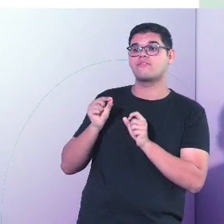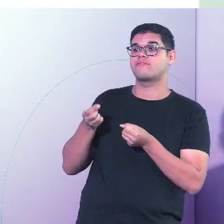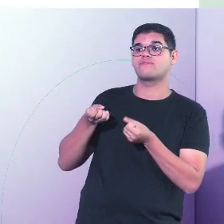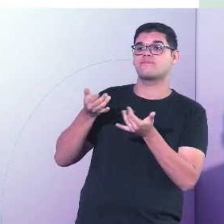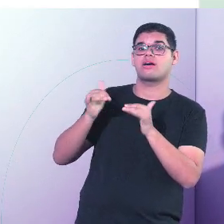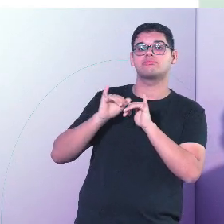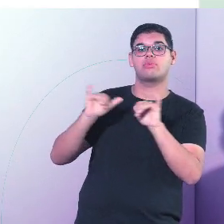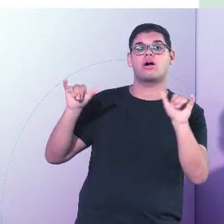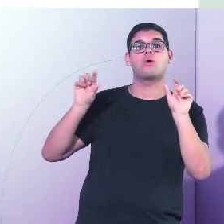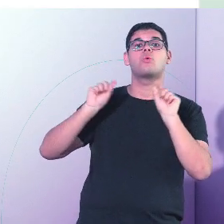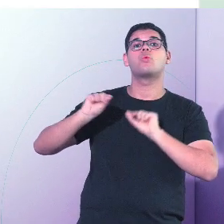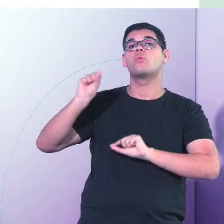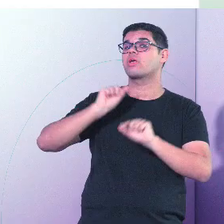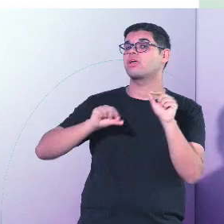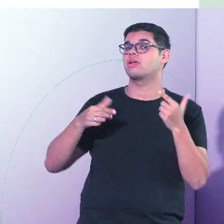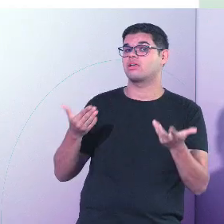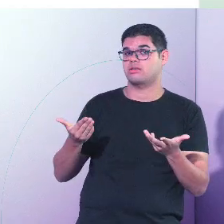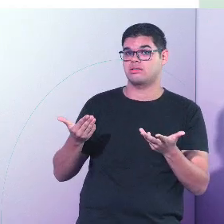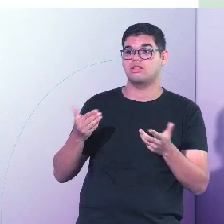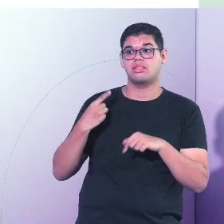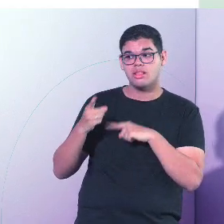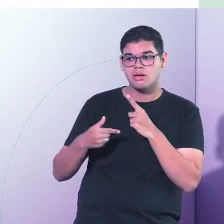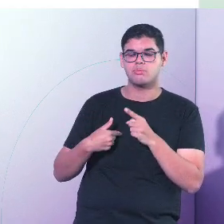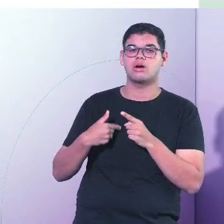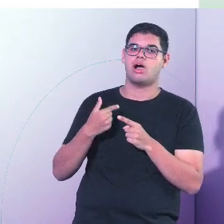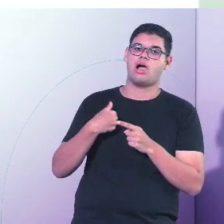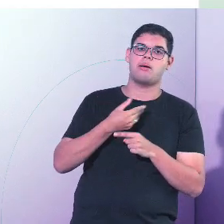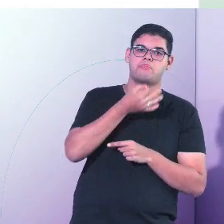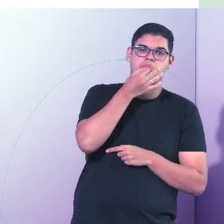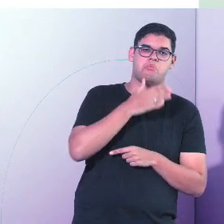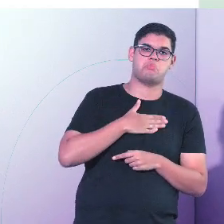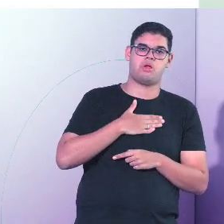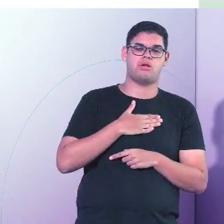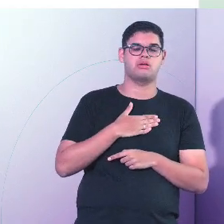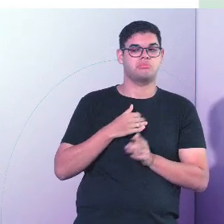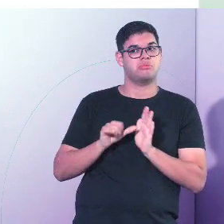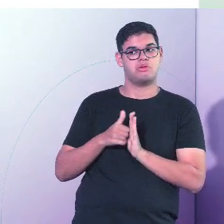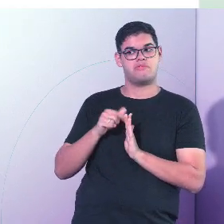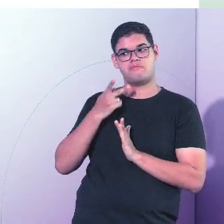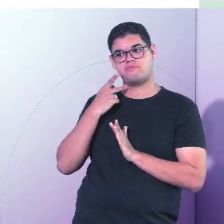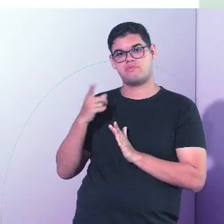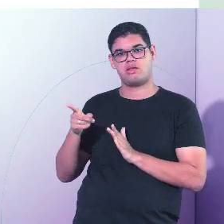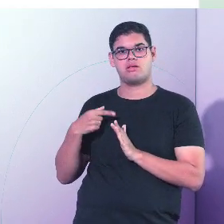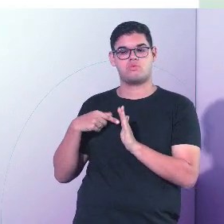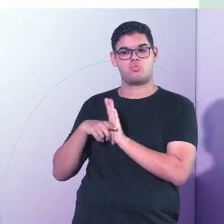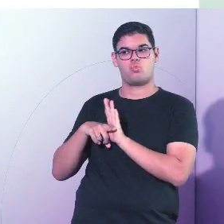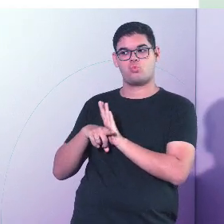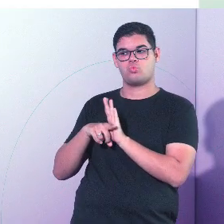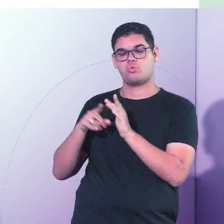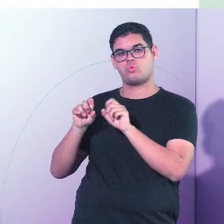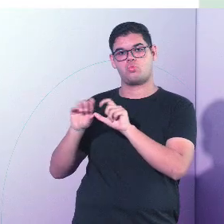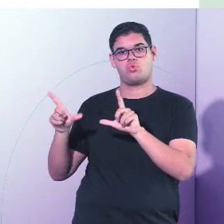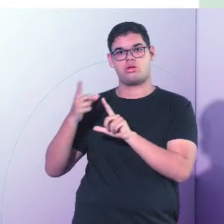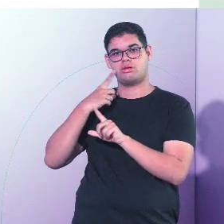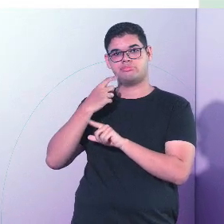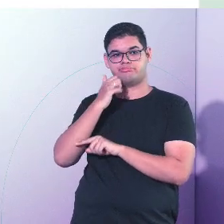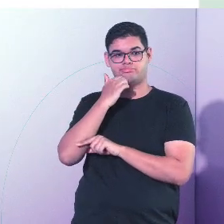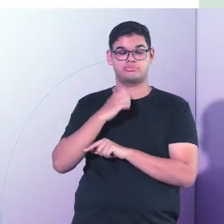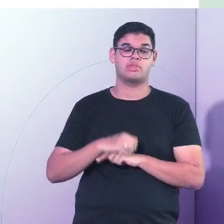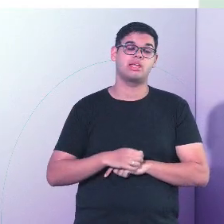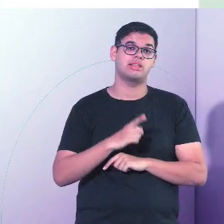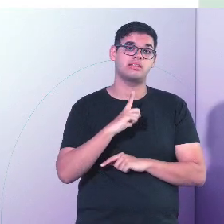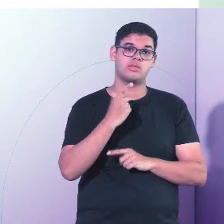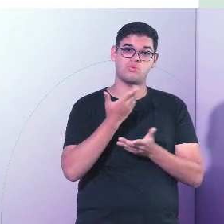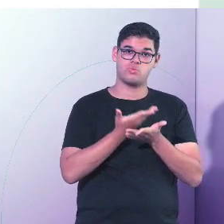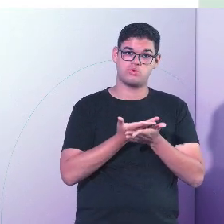pessoas para quem ele está permitindo o uso do produto. Então, essa é a razão de usar a ciência. Tem um segundo grupo, que seria um